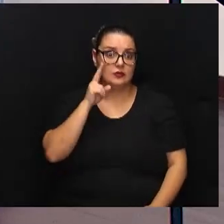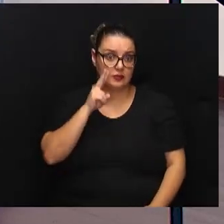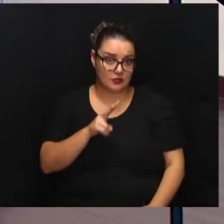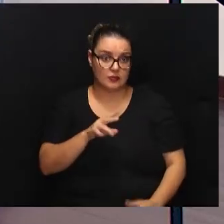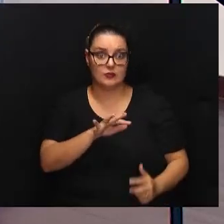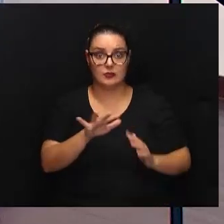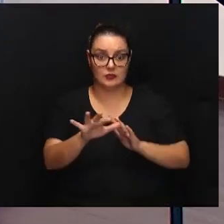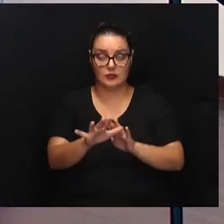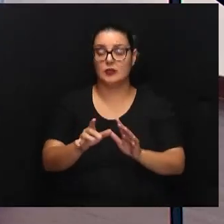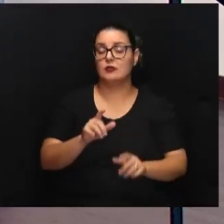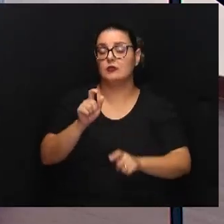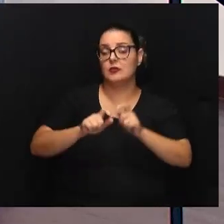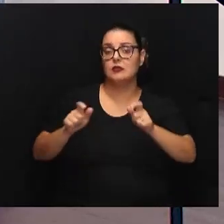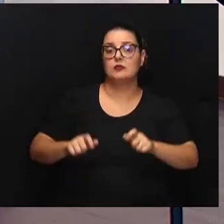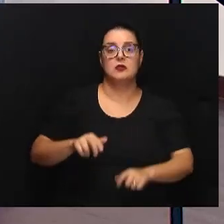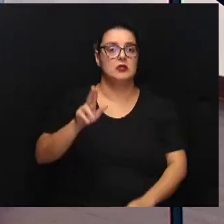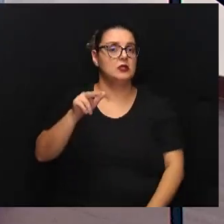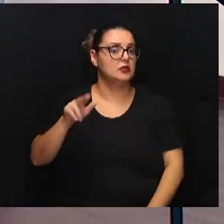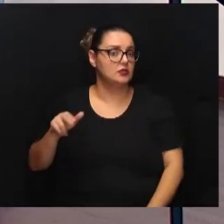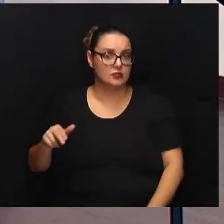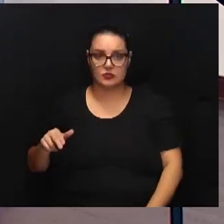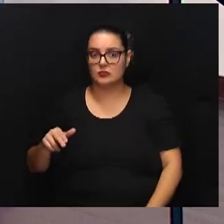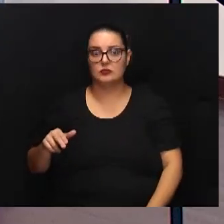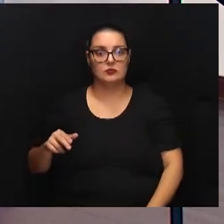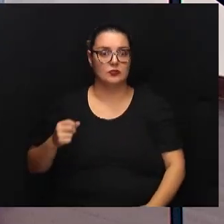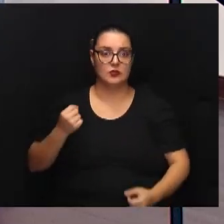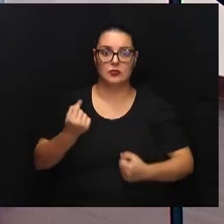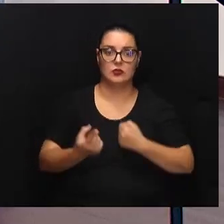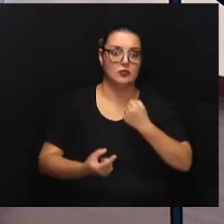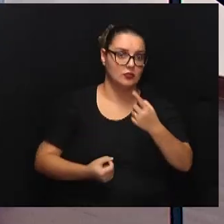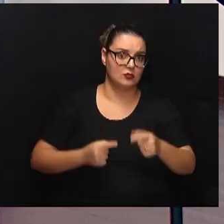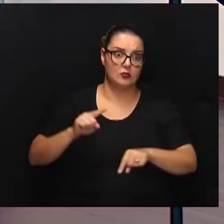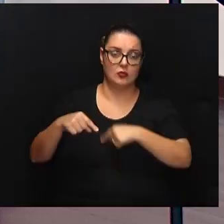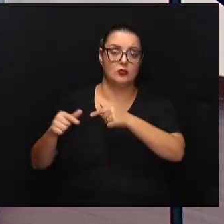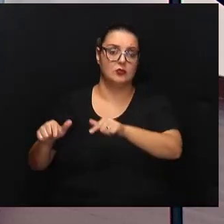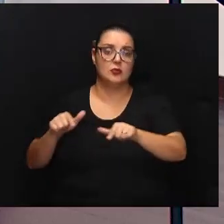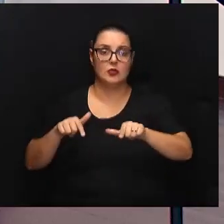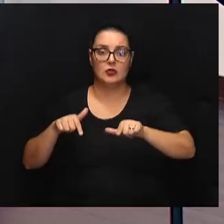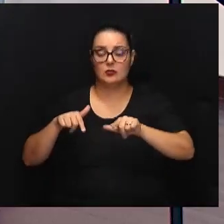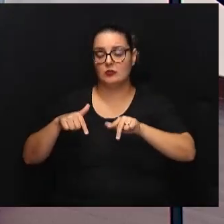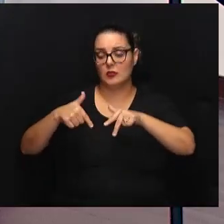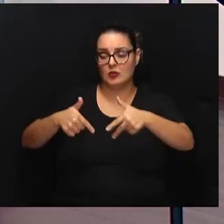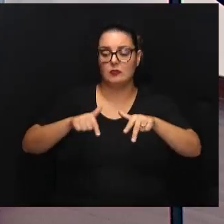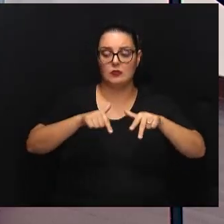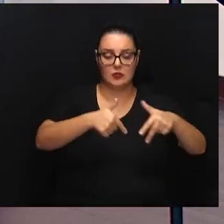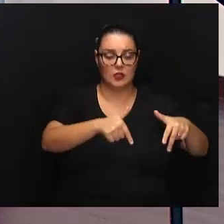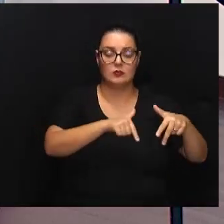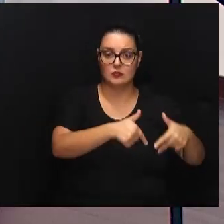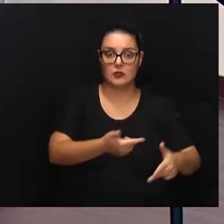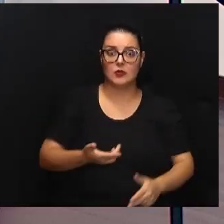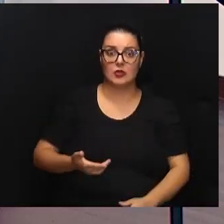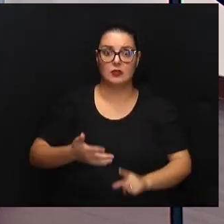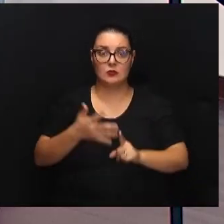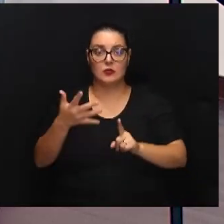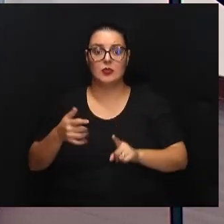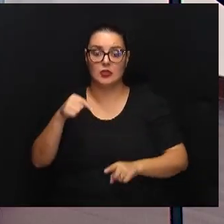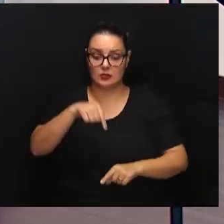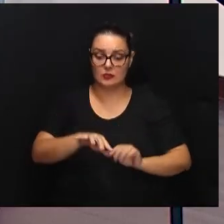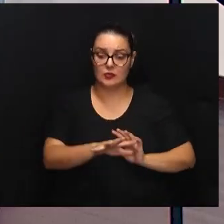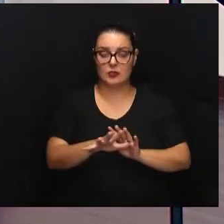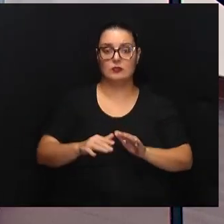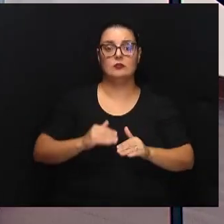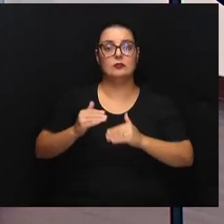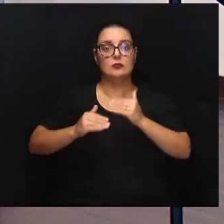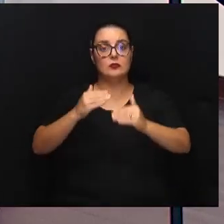estiveram em algum outro espaço de militância LGBTQIAPN+, e a parada se constrói assim como a porta de entrada